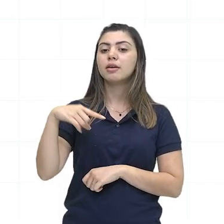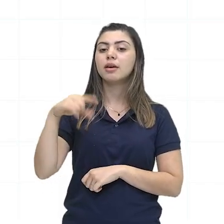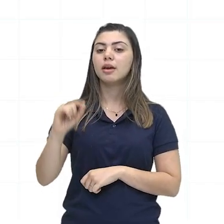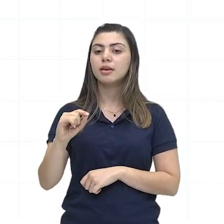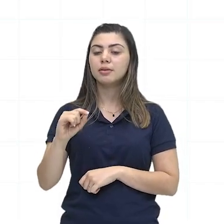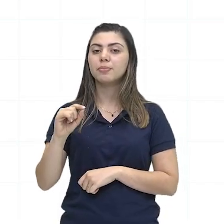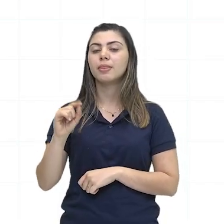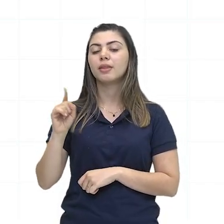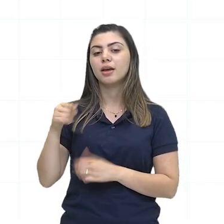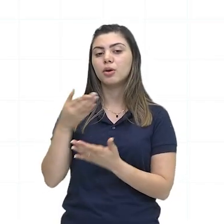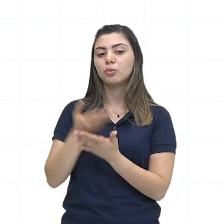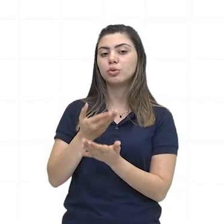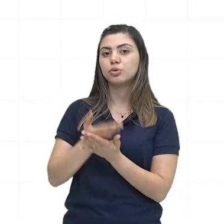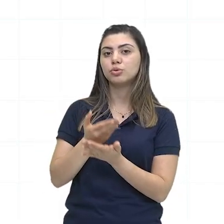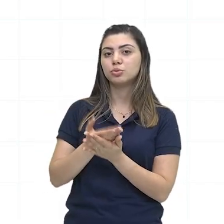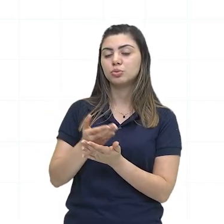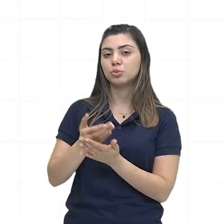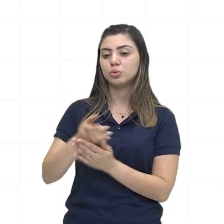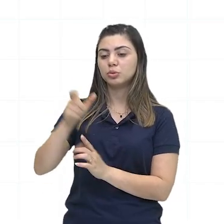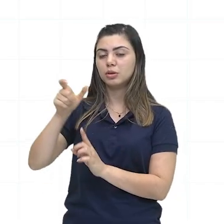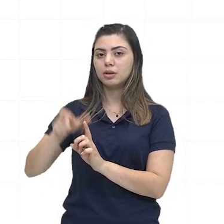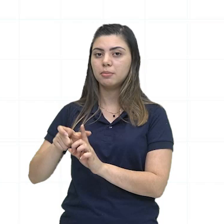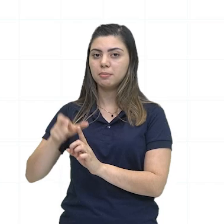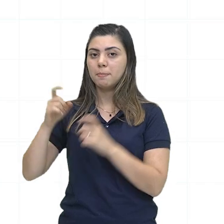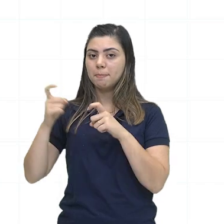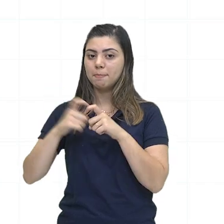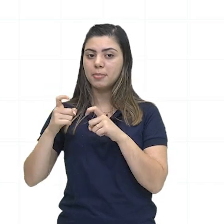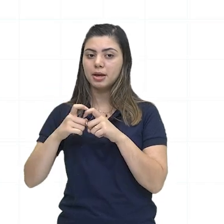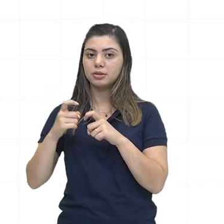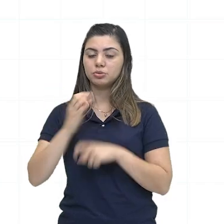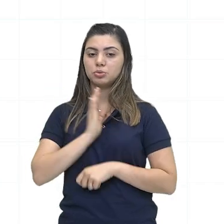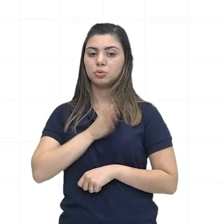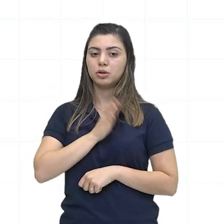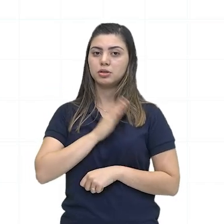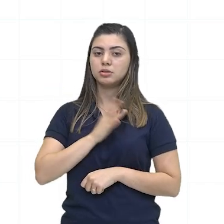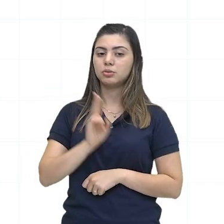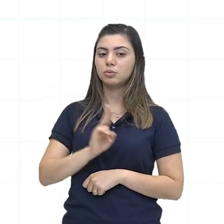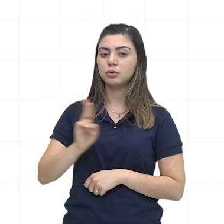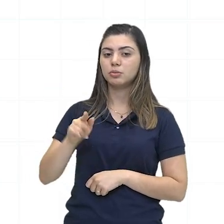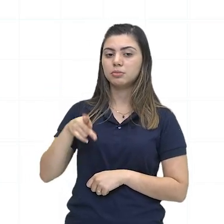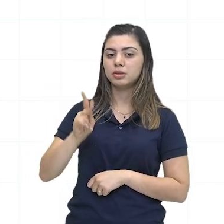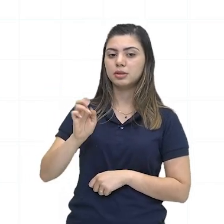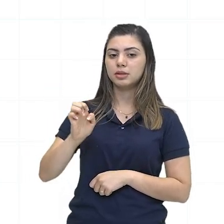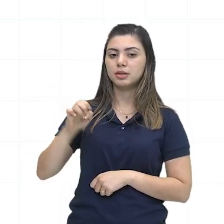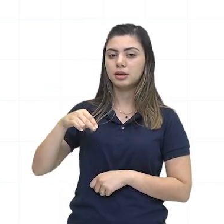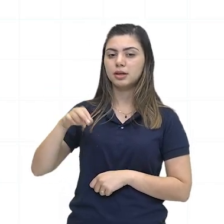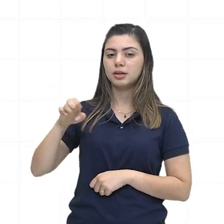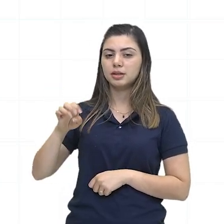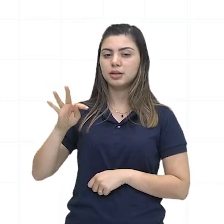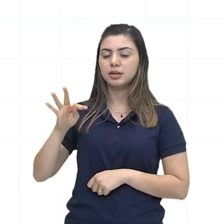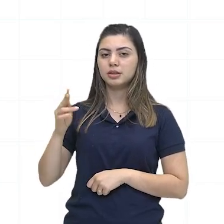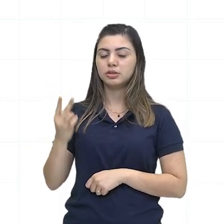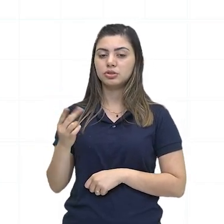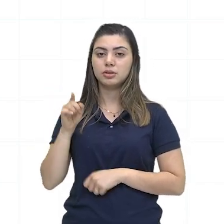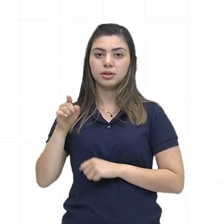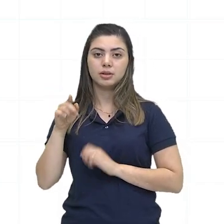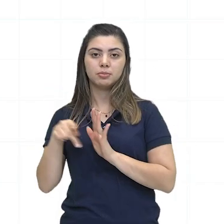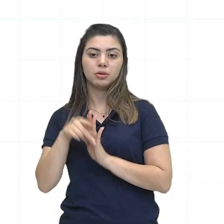partir dos estudos do cardiologista norte-americano Kenneth Cooper nas décadas